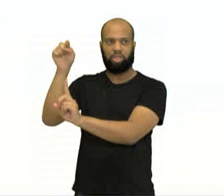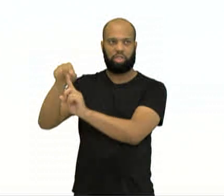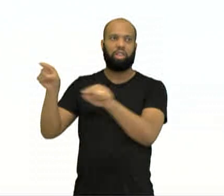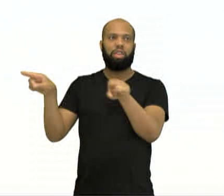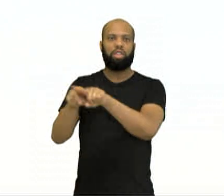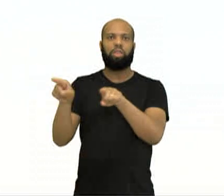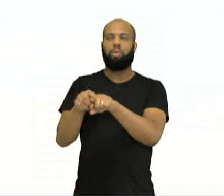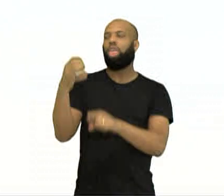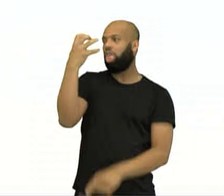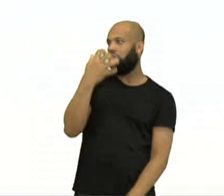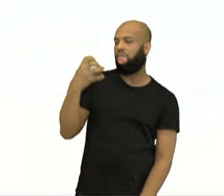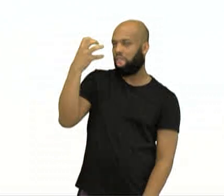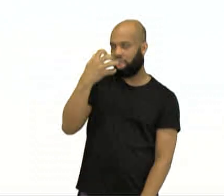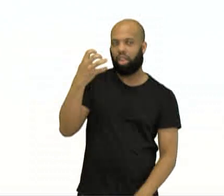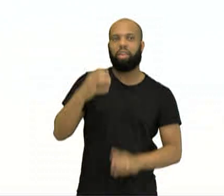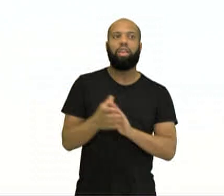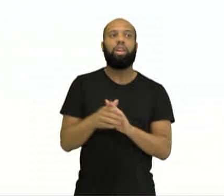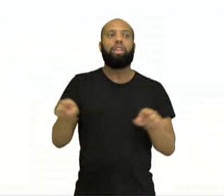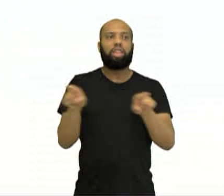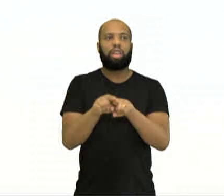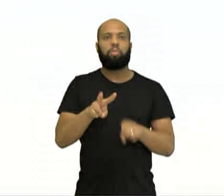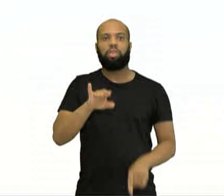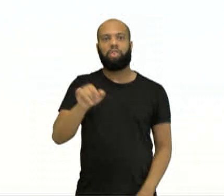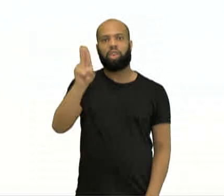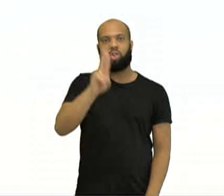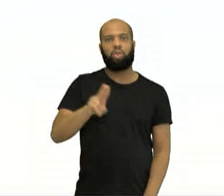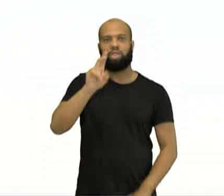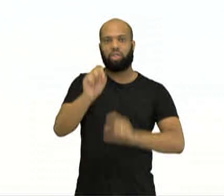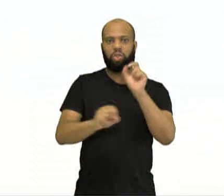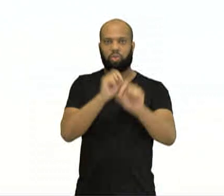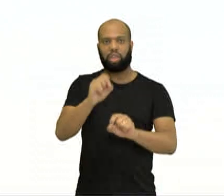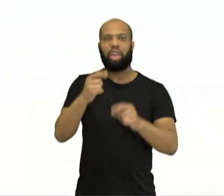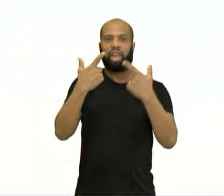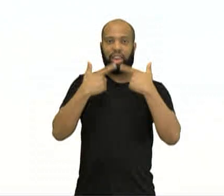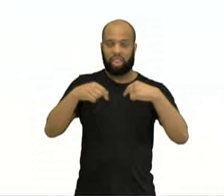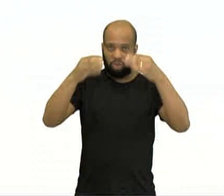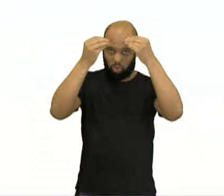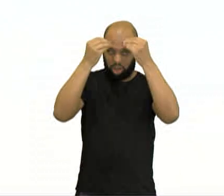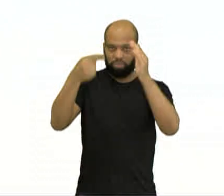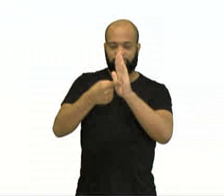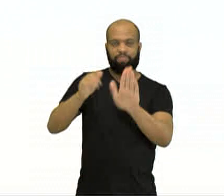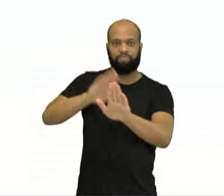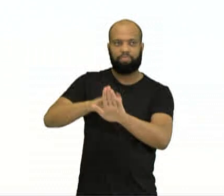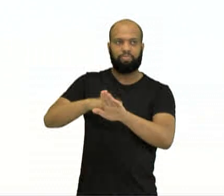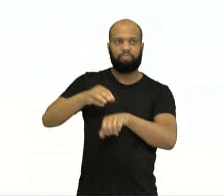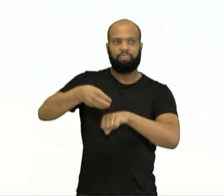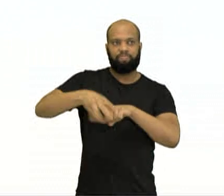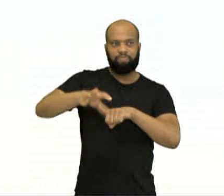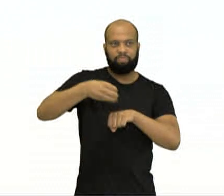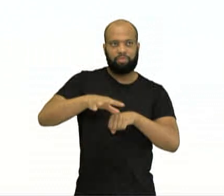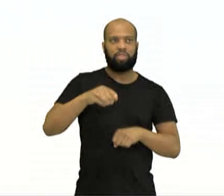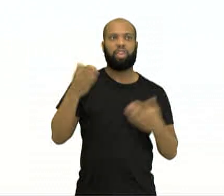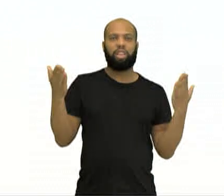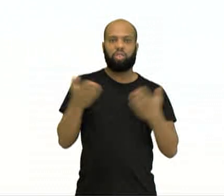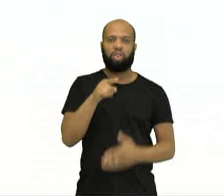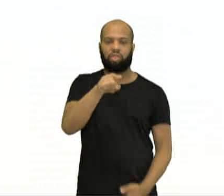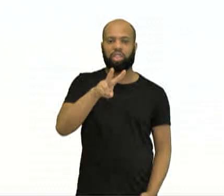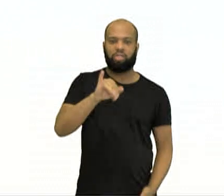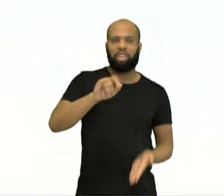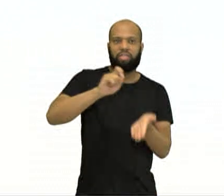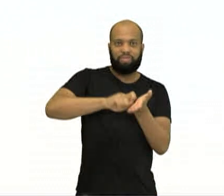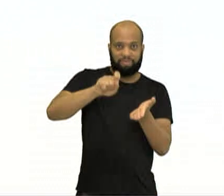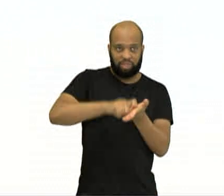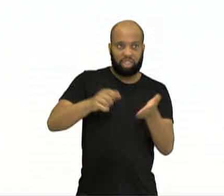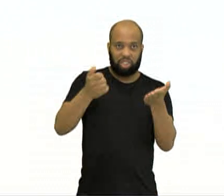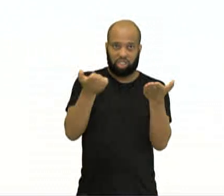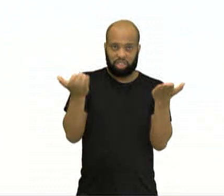cativar e impressionar. Também vai usar a linguagem figurada? Então, essas são as orientações. Você vai lá, vai fazer essa atividade